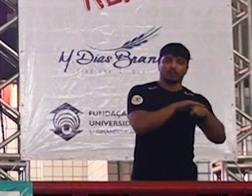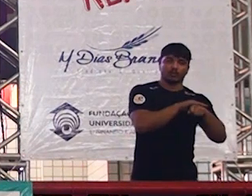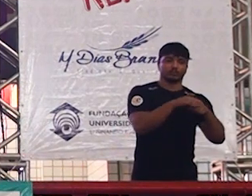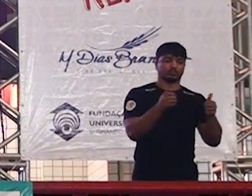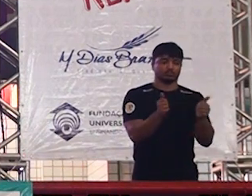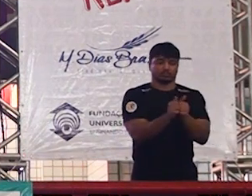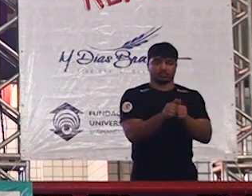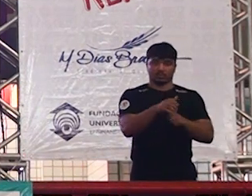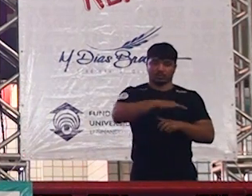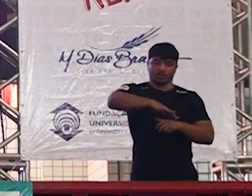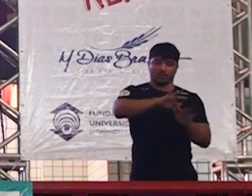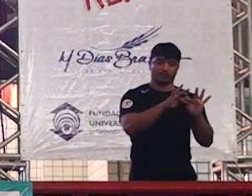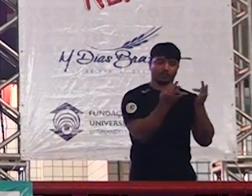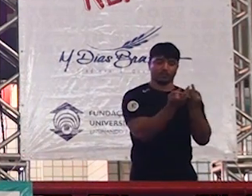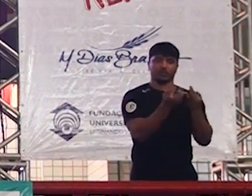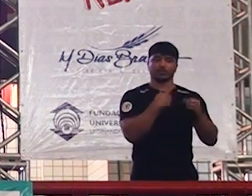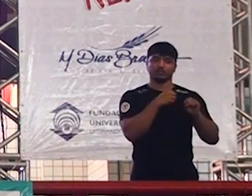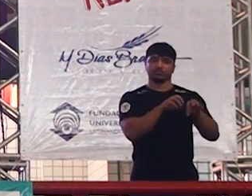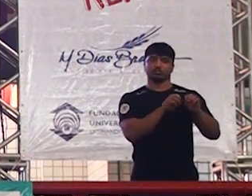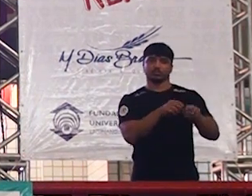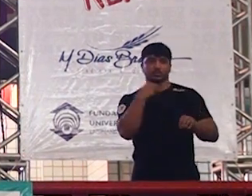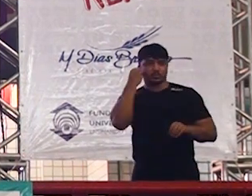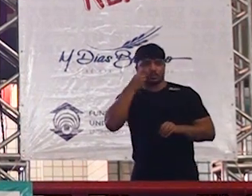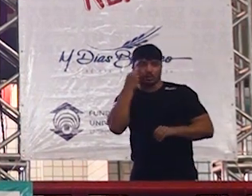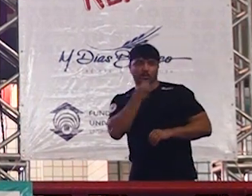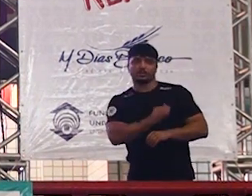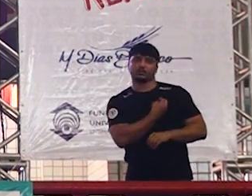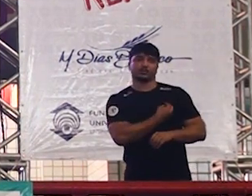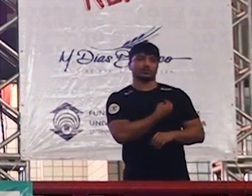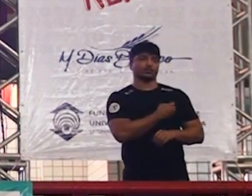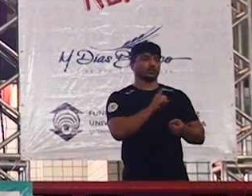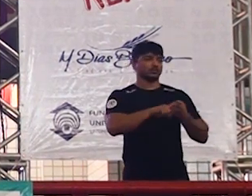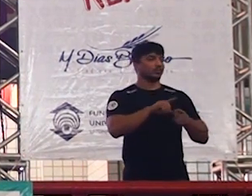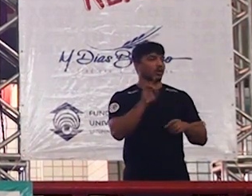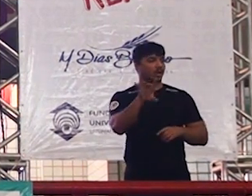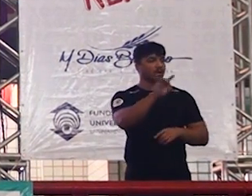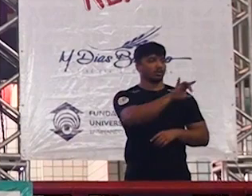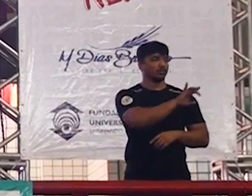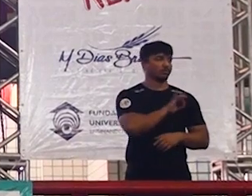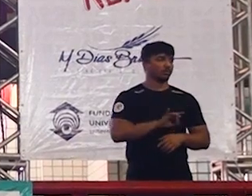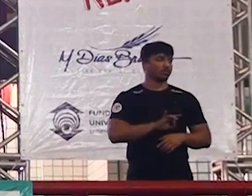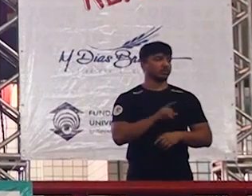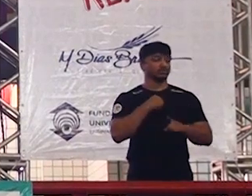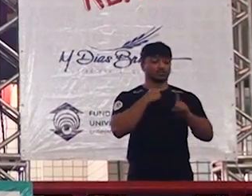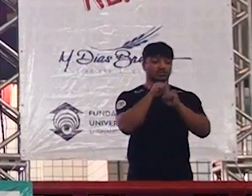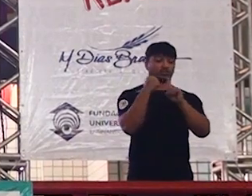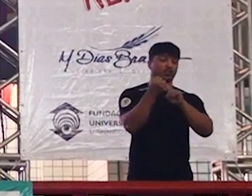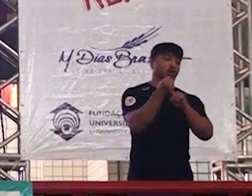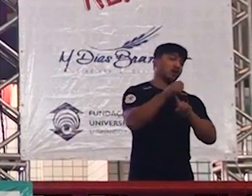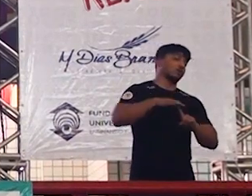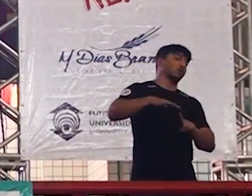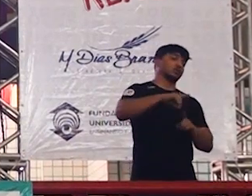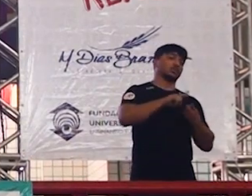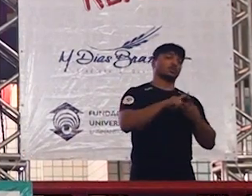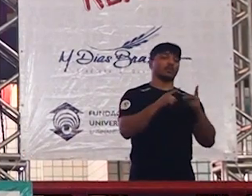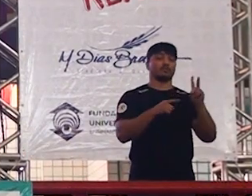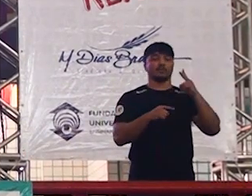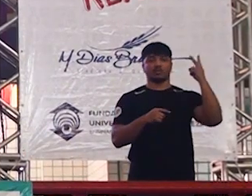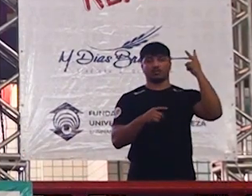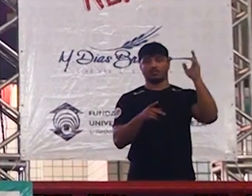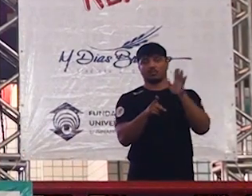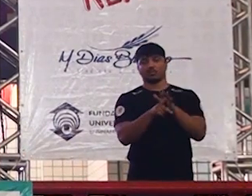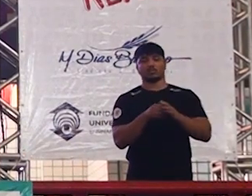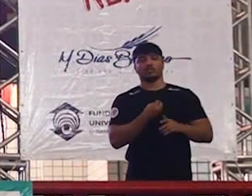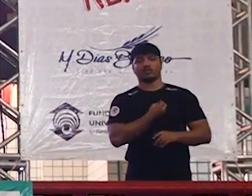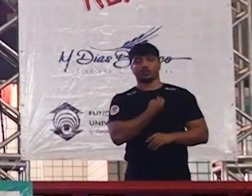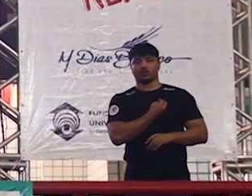crianças, para saber colher as experiências da vida. Cabe a cada um de nós, sociedade, saber valorizar a vida que